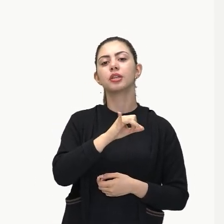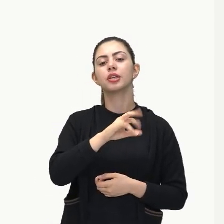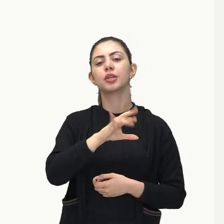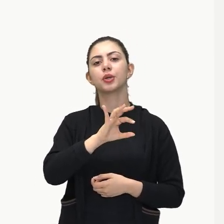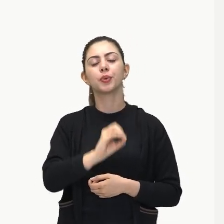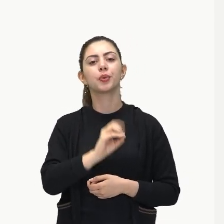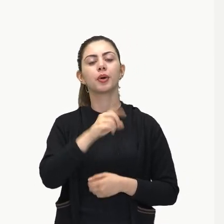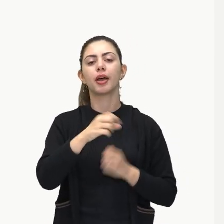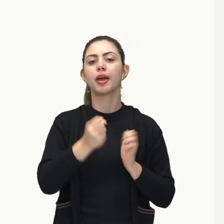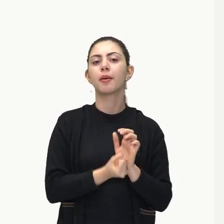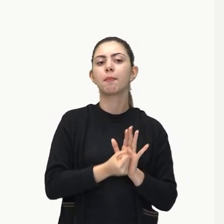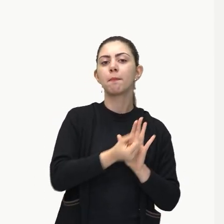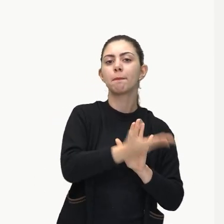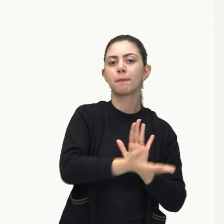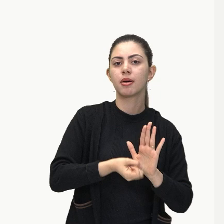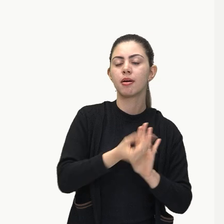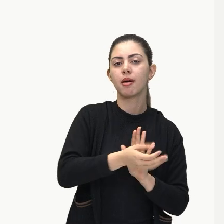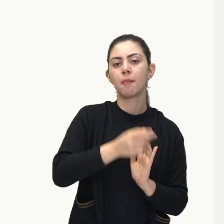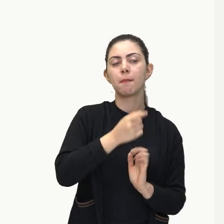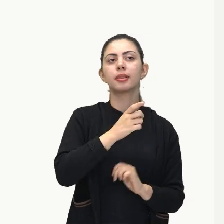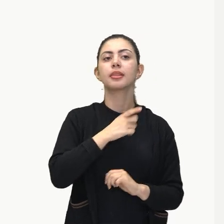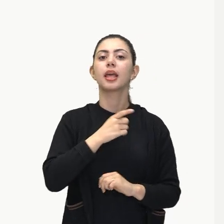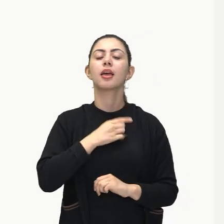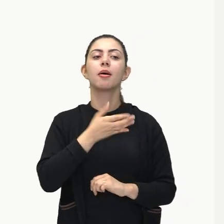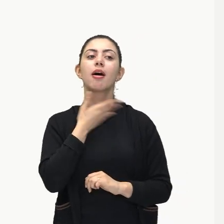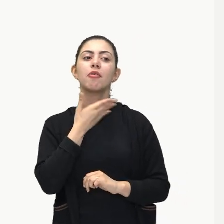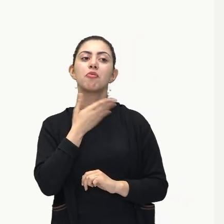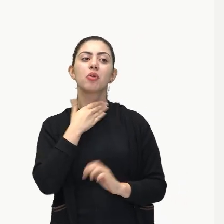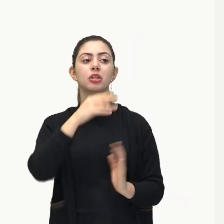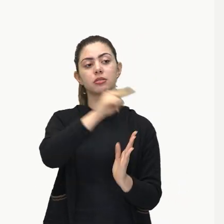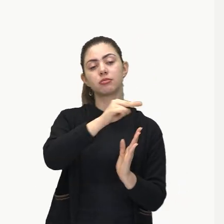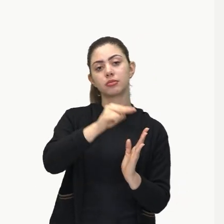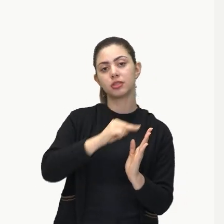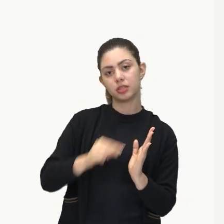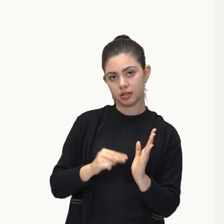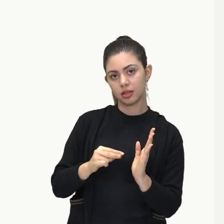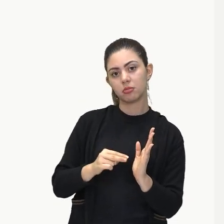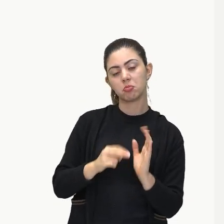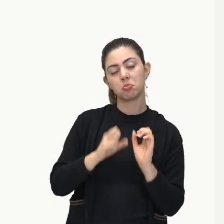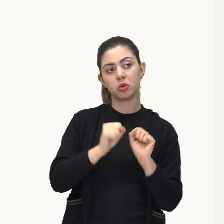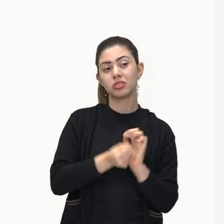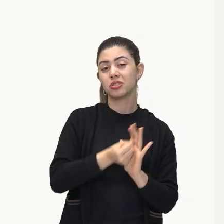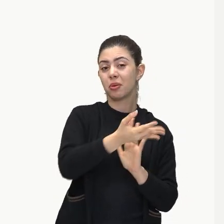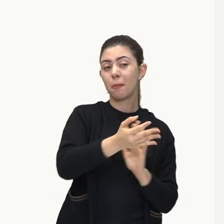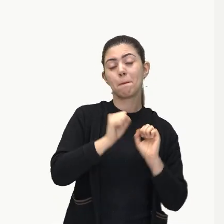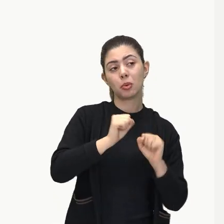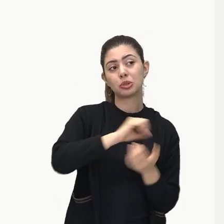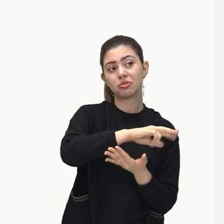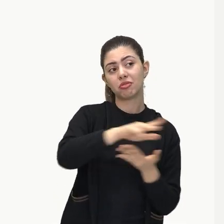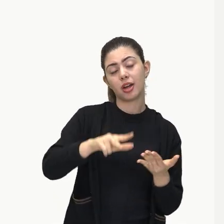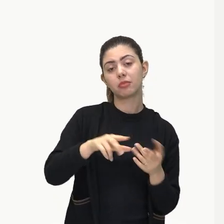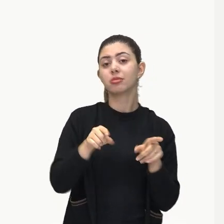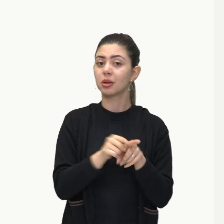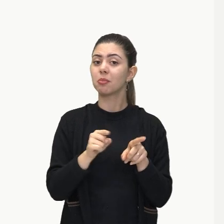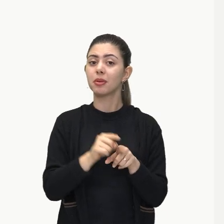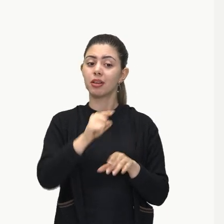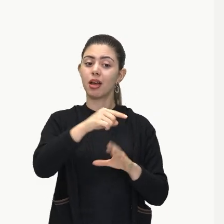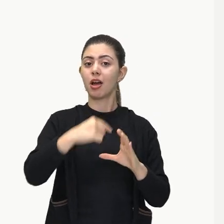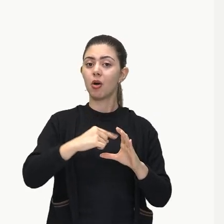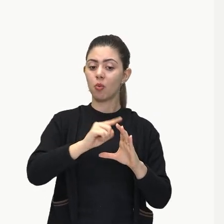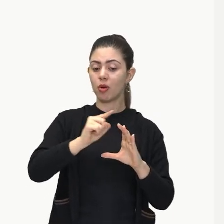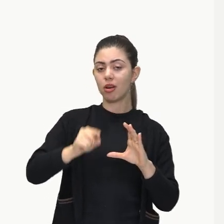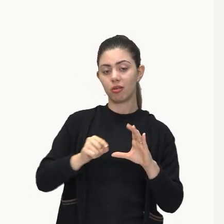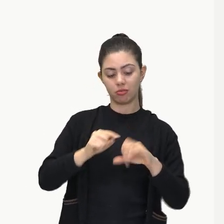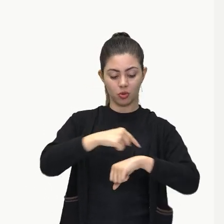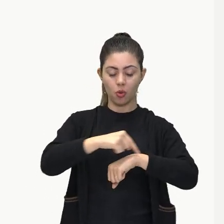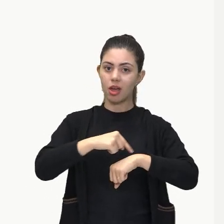você declama, esse eu lírico pode ser muitas coisas. Entre elas, o próprio relógio, como se o relógio